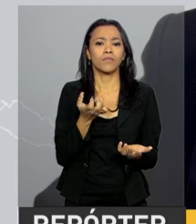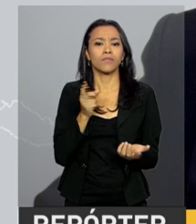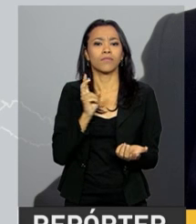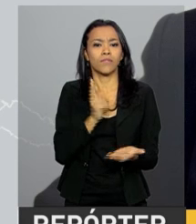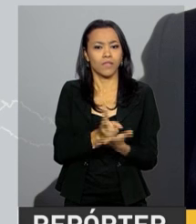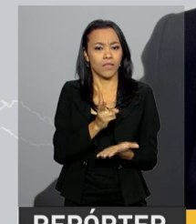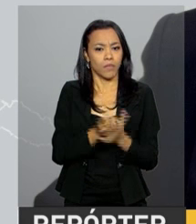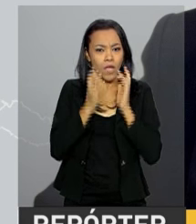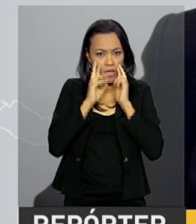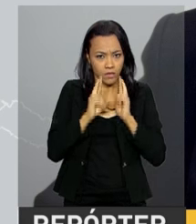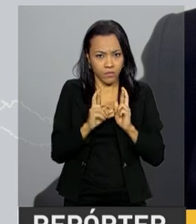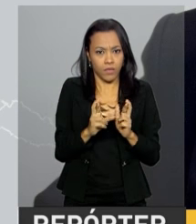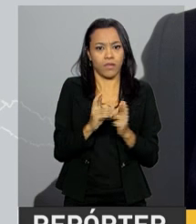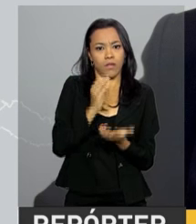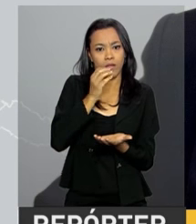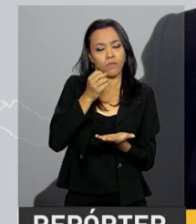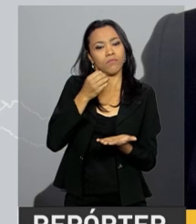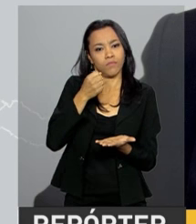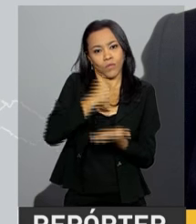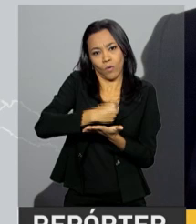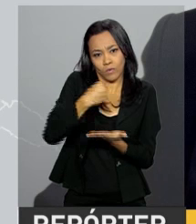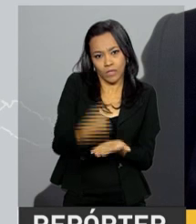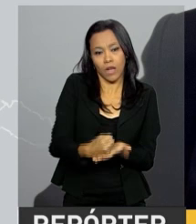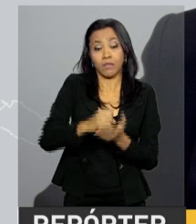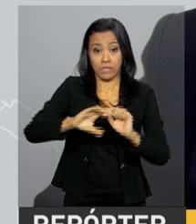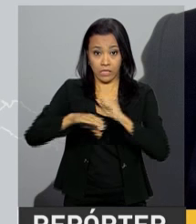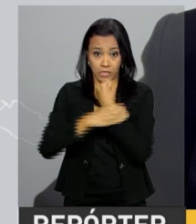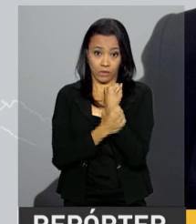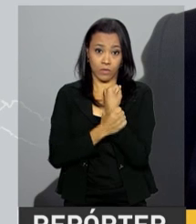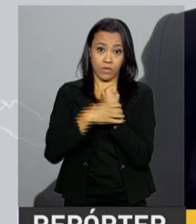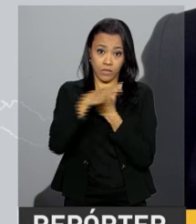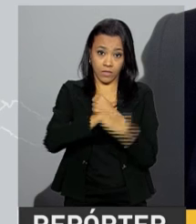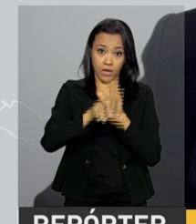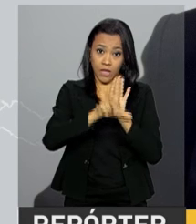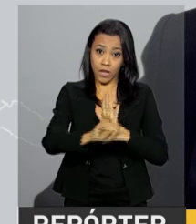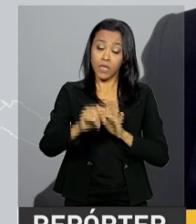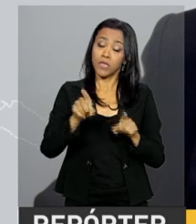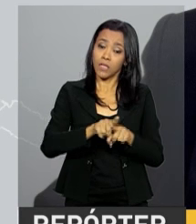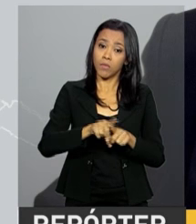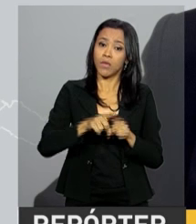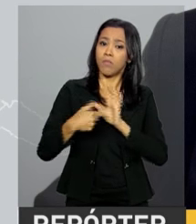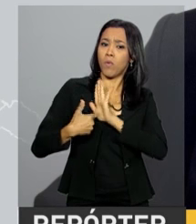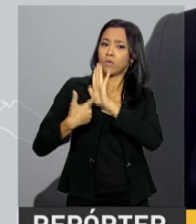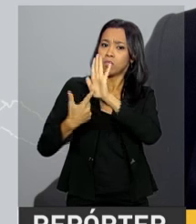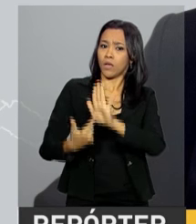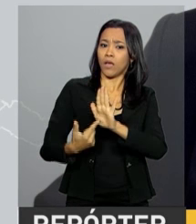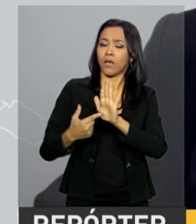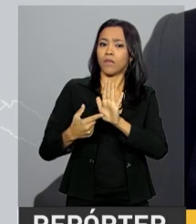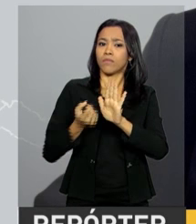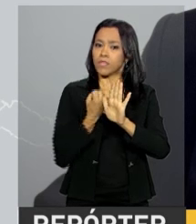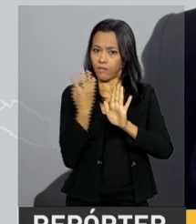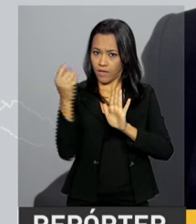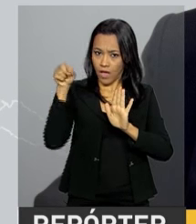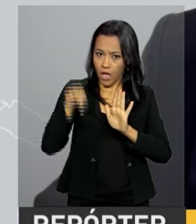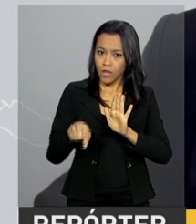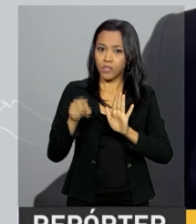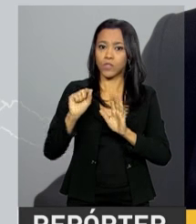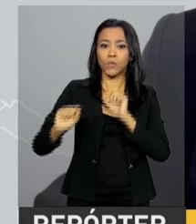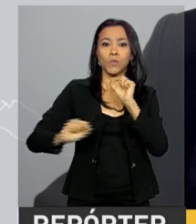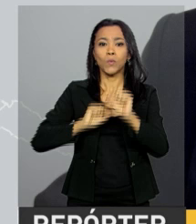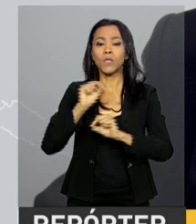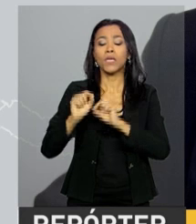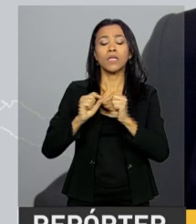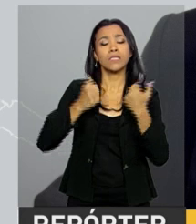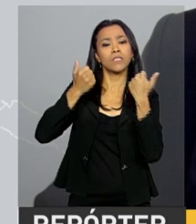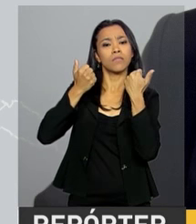os contratos queremos dar segurança jurídica e revelar também com as nossas viagens como já fizemos algumas uma plenitude da